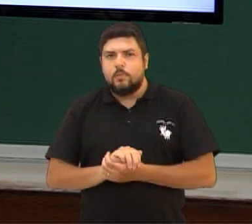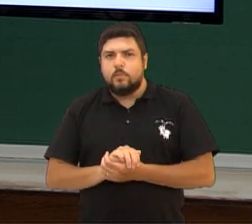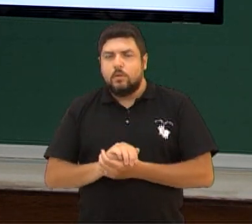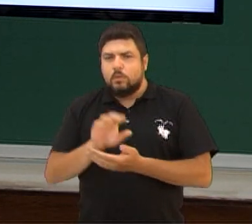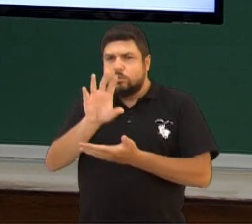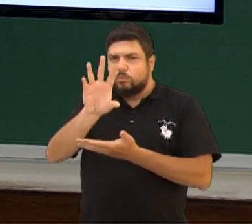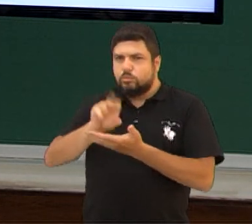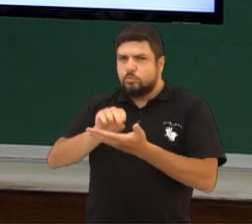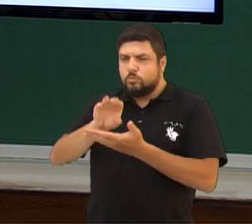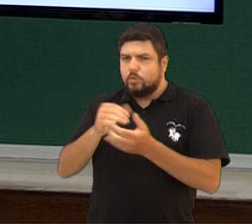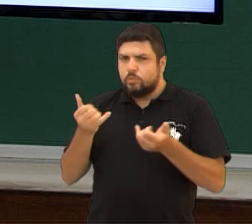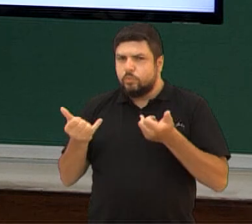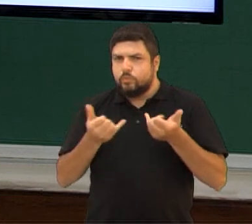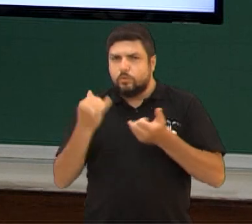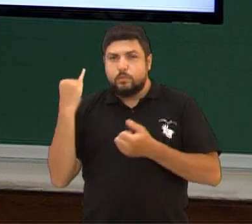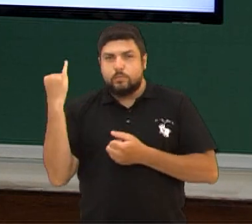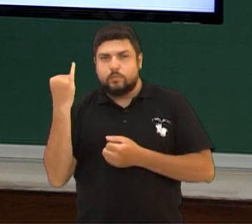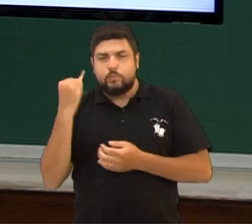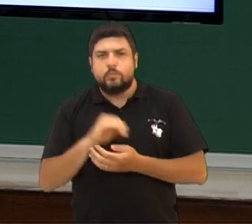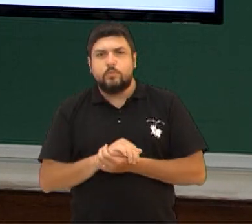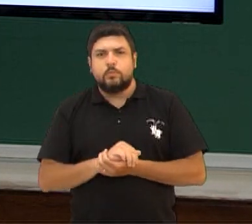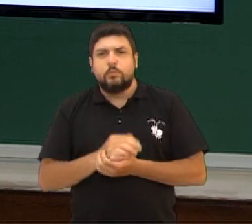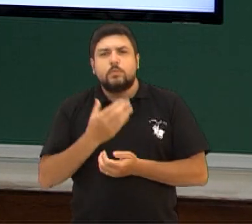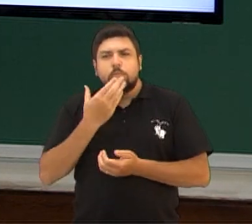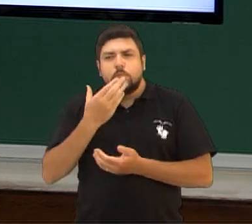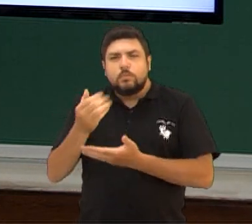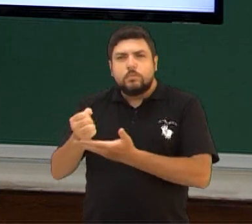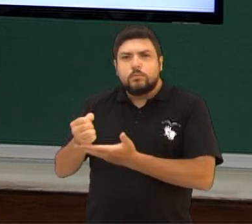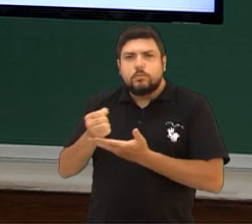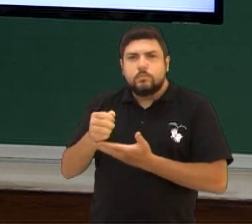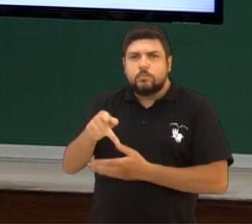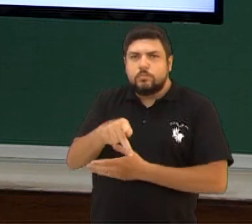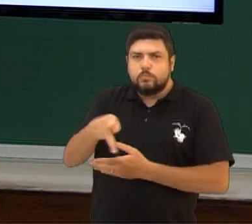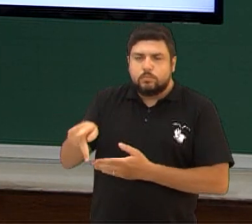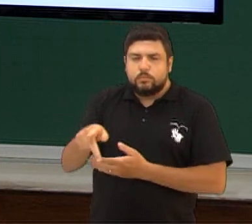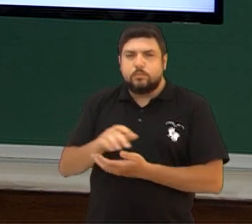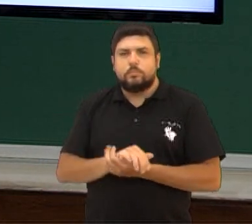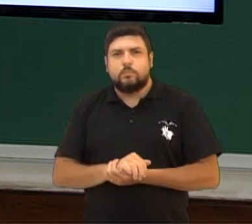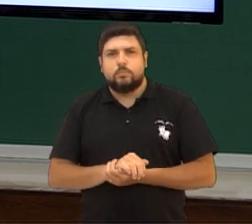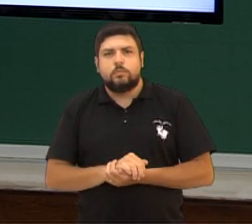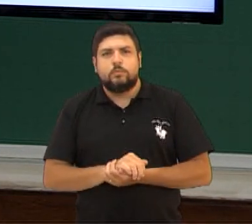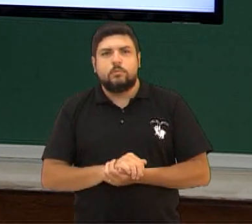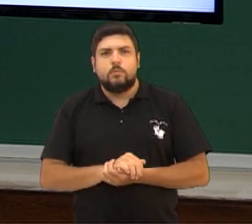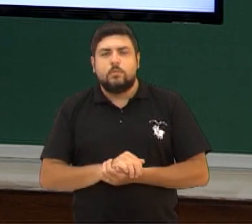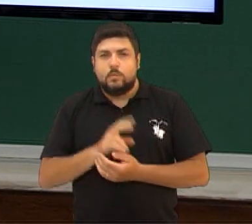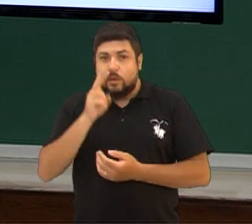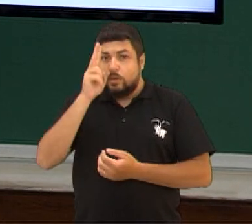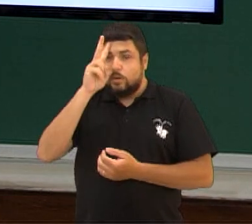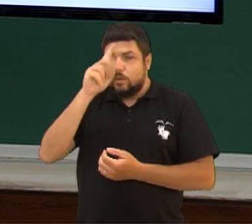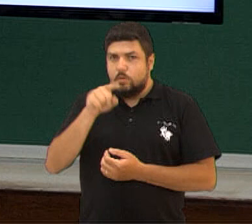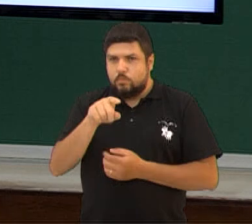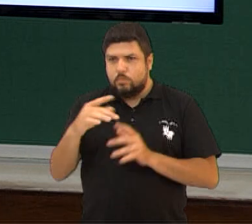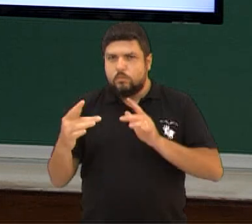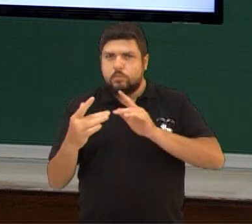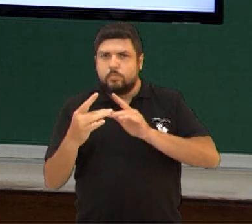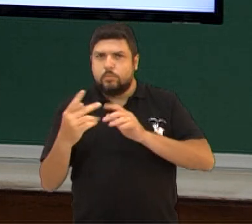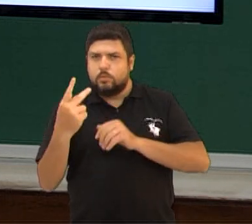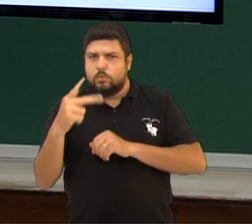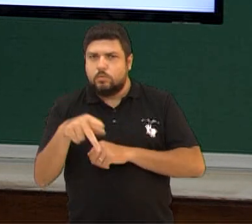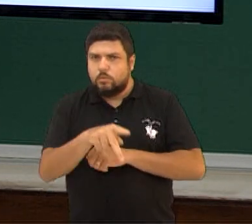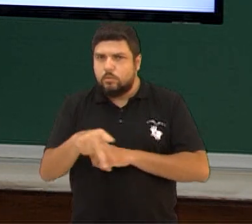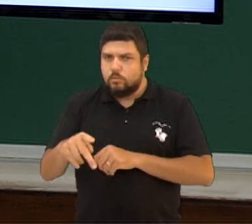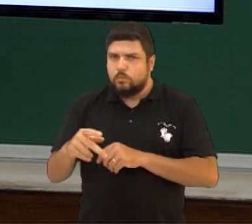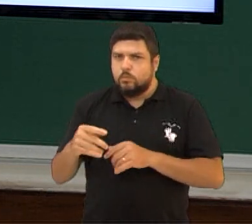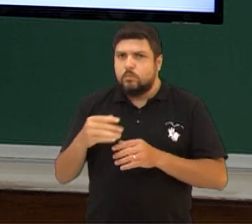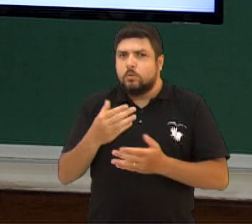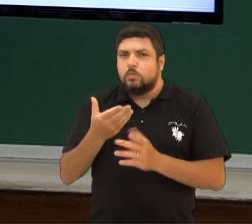informações importantes, solicite a ajuda do seu professor sempre que necessário. Lembre-se, você pode entrar em contato com o seu professor pelo